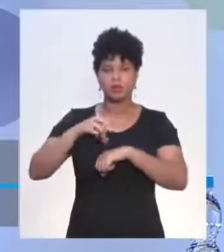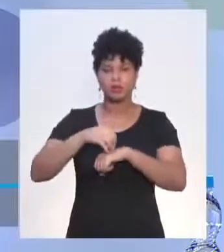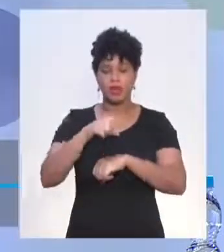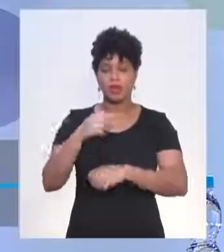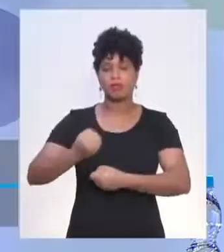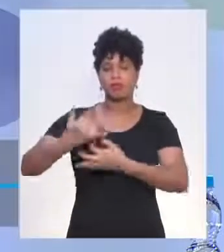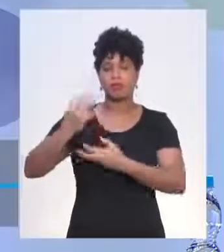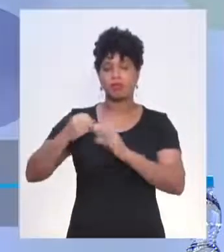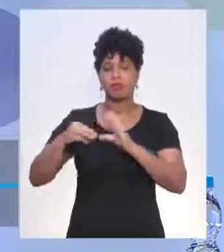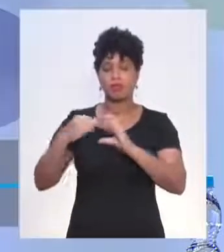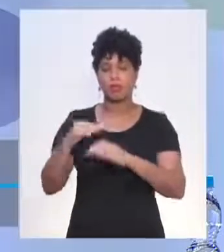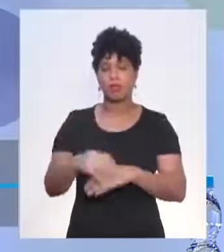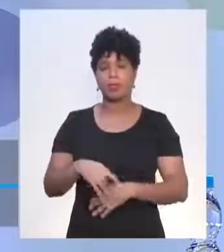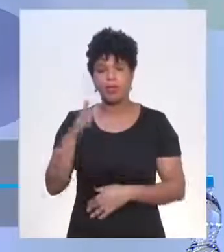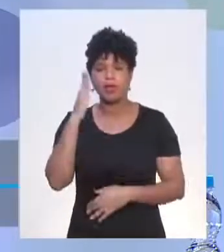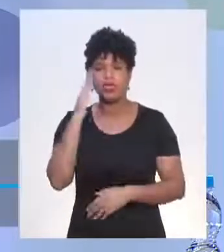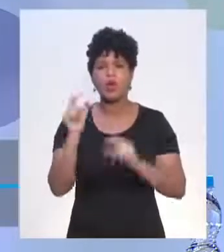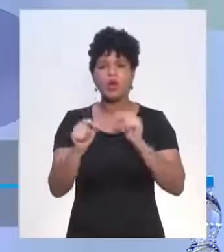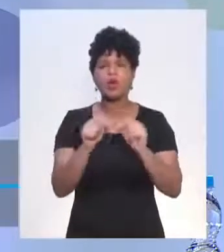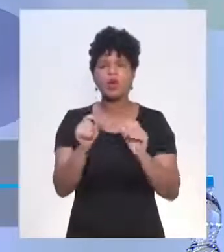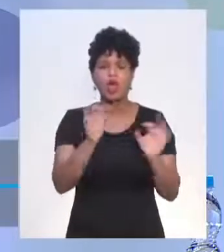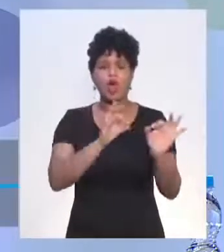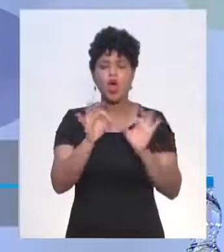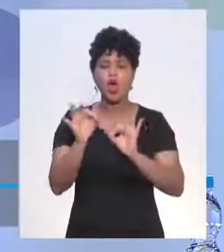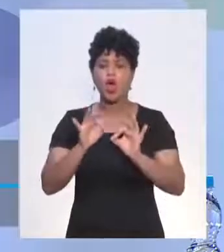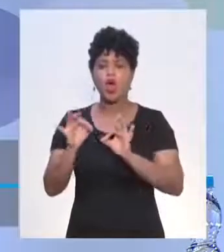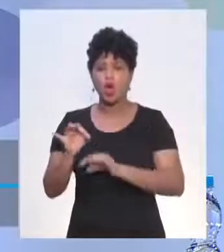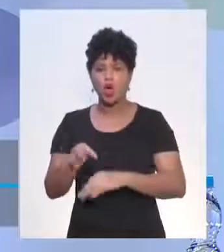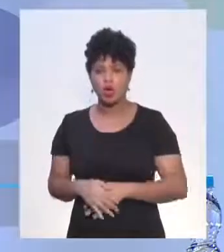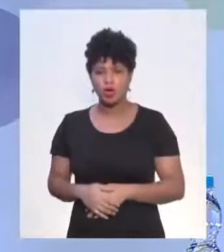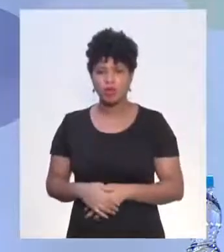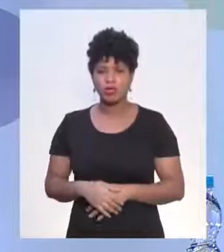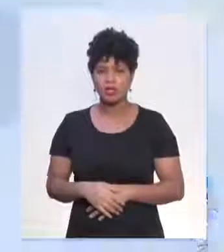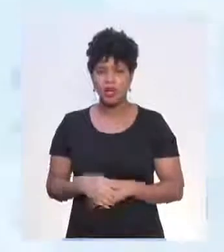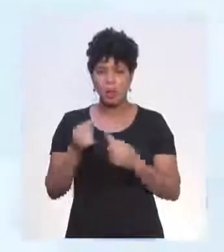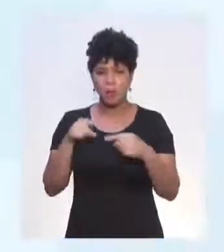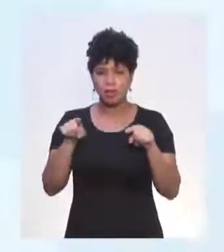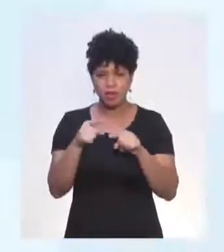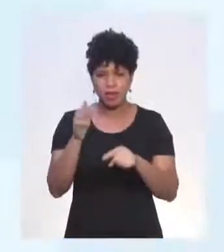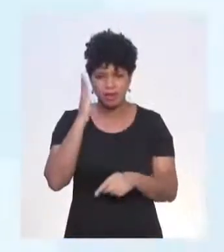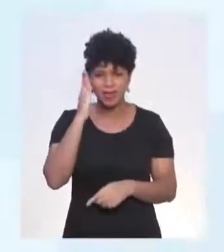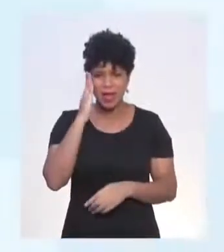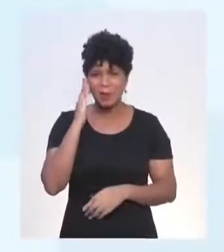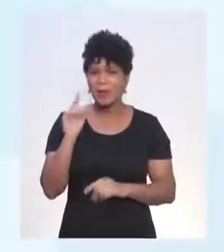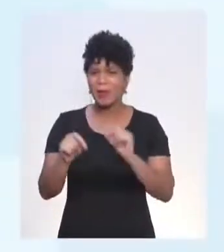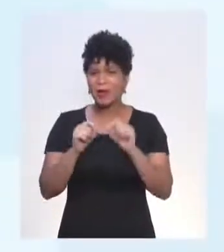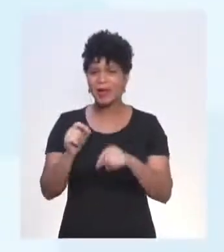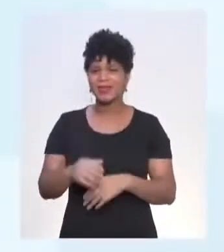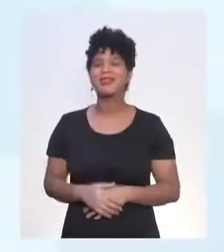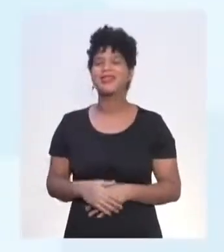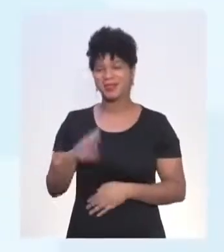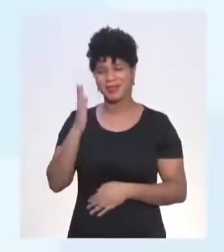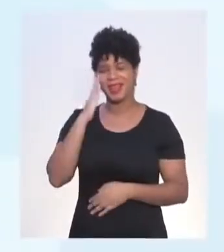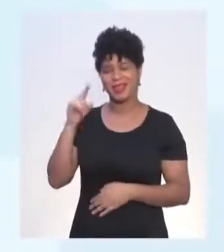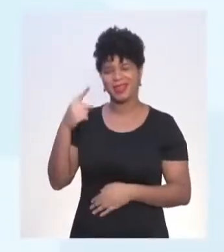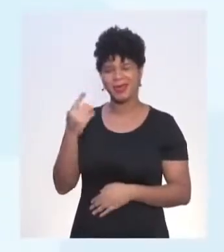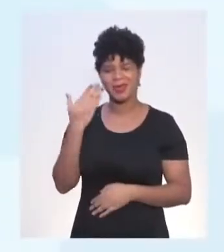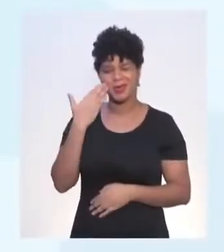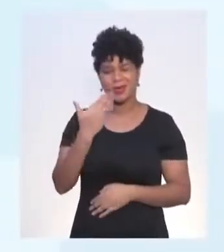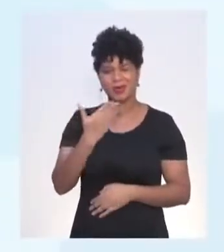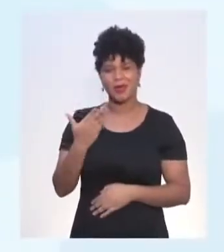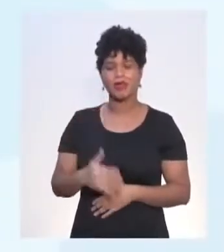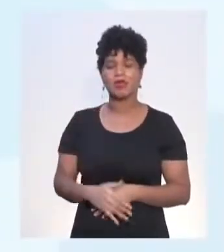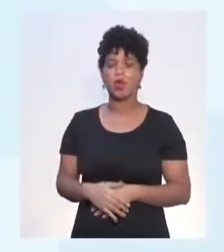chat você sabe o que que é um ar quem sabe o professor você não sabe né sei depois a gente mostra aqui na praia